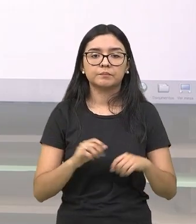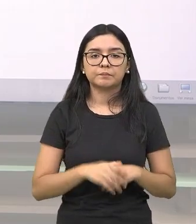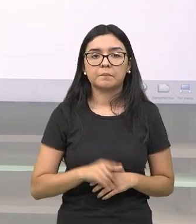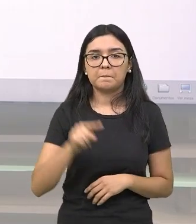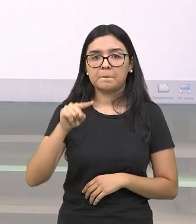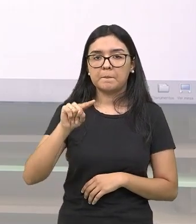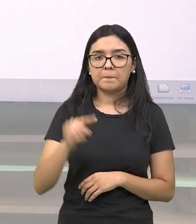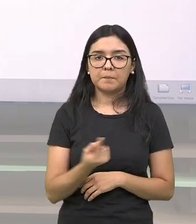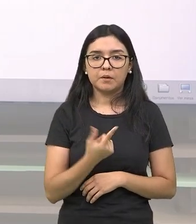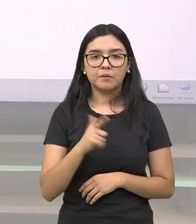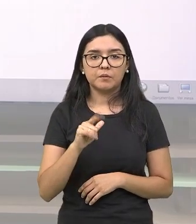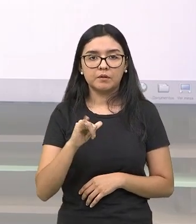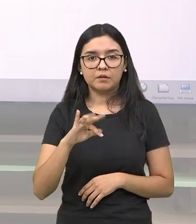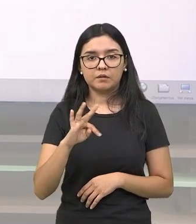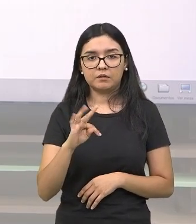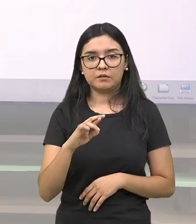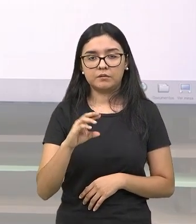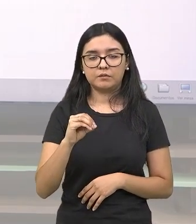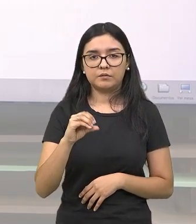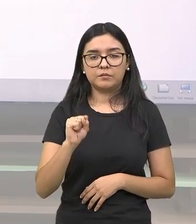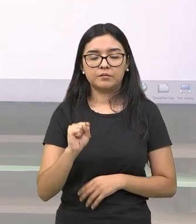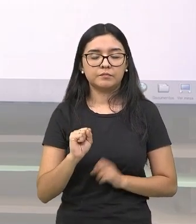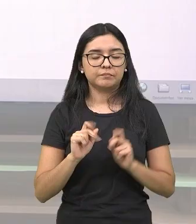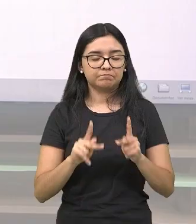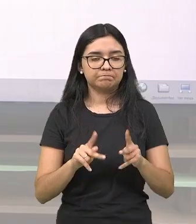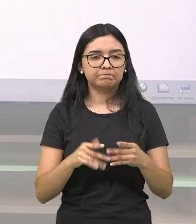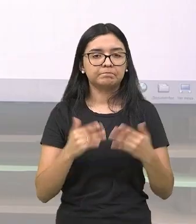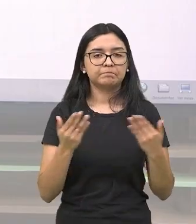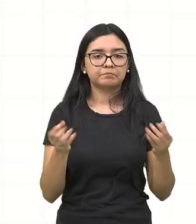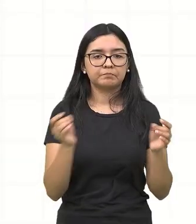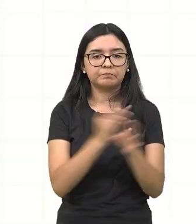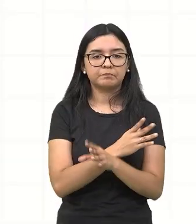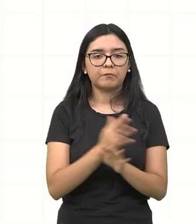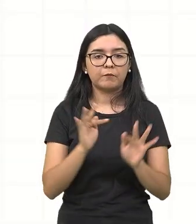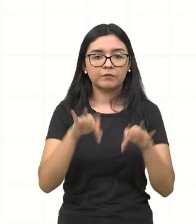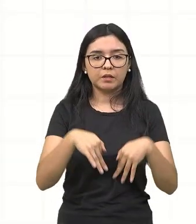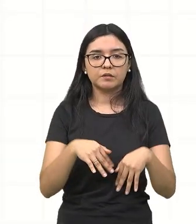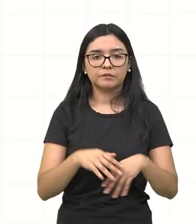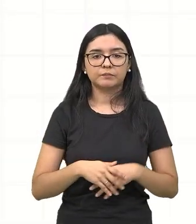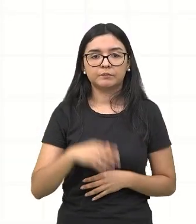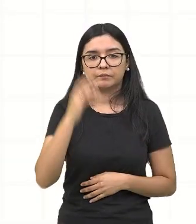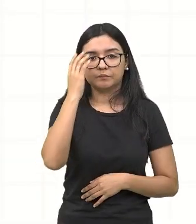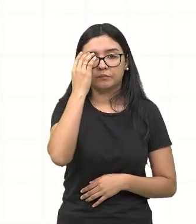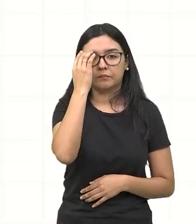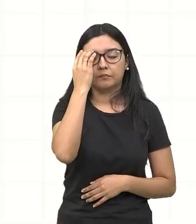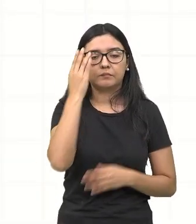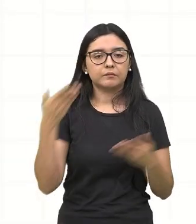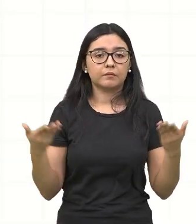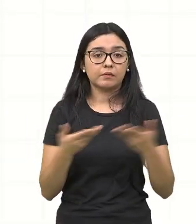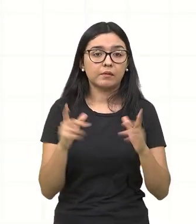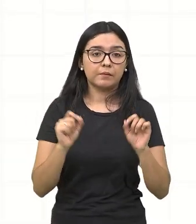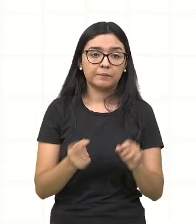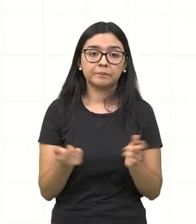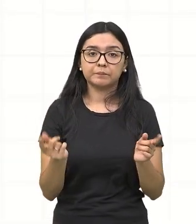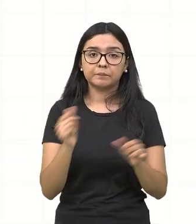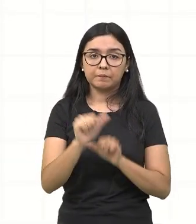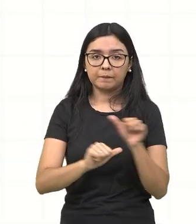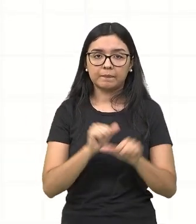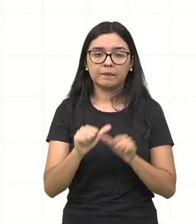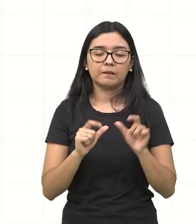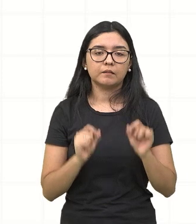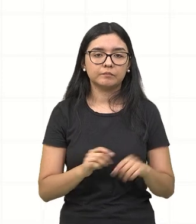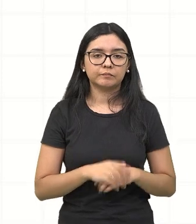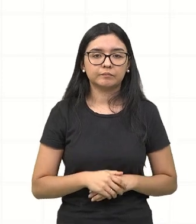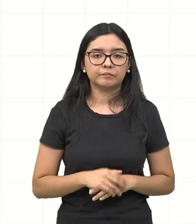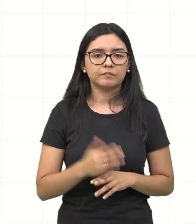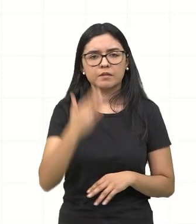1000 litros, beleza? Dito isto, ó, vamos finalizar a nossa questão. Agora, para converter metros cúbicos para litro,